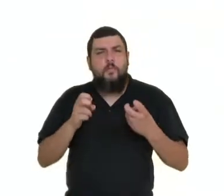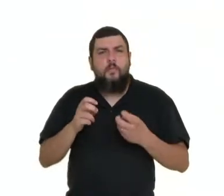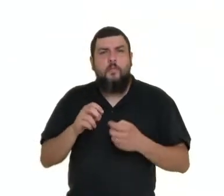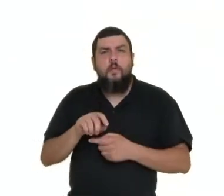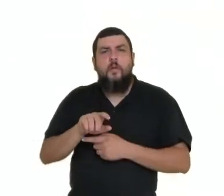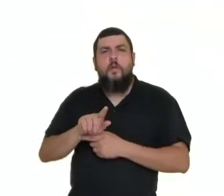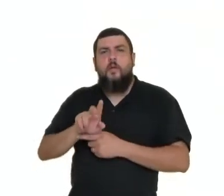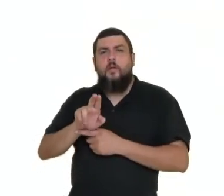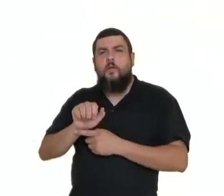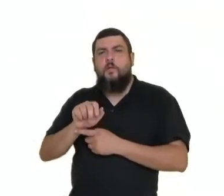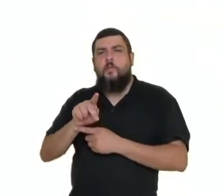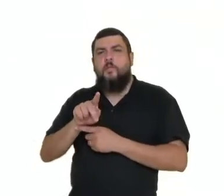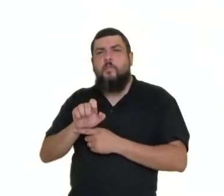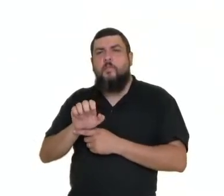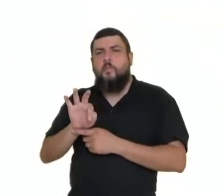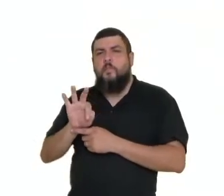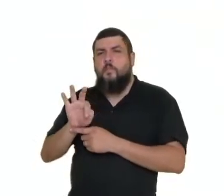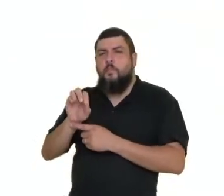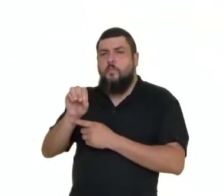Guapetón, ou seja,